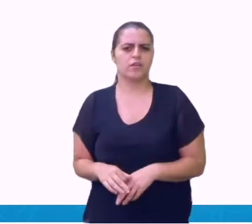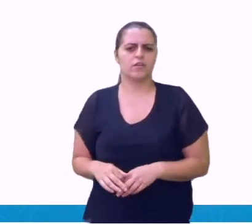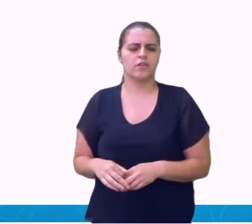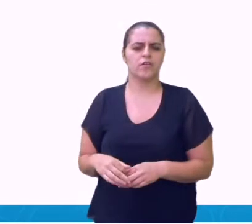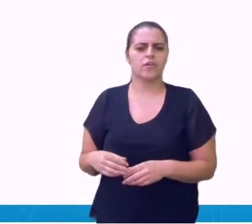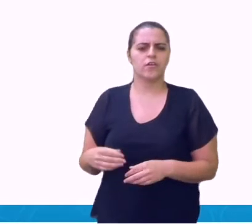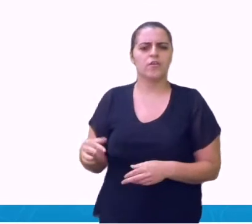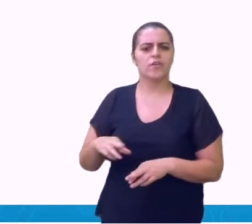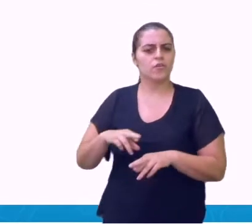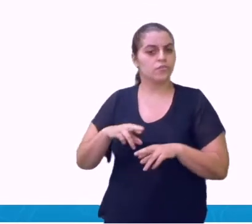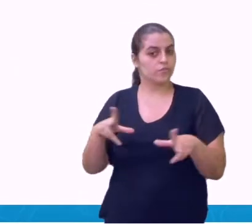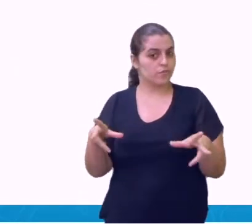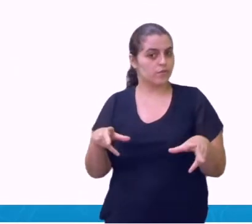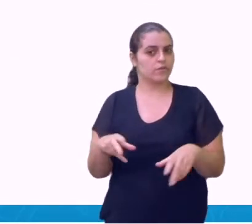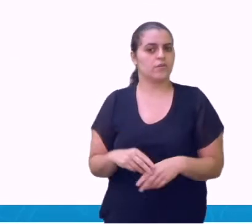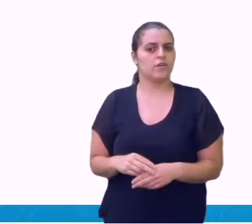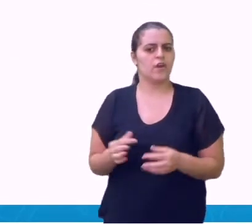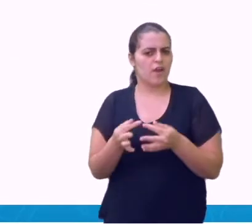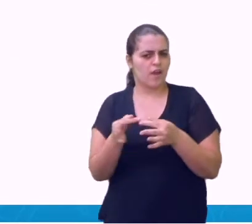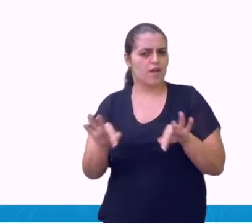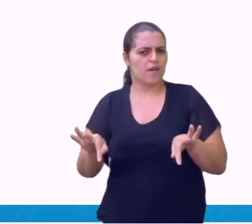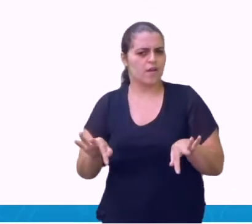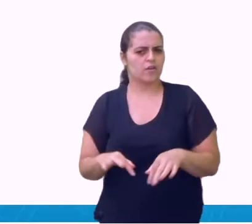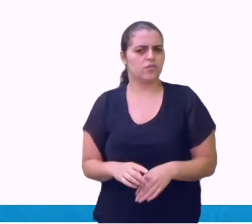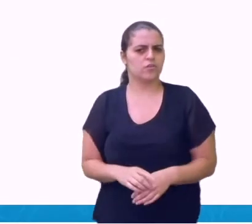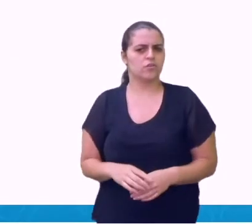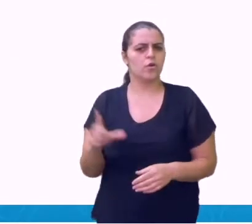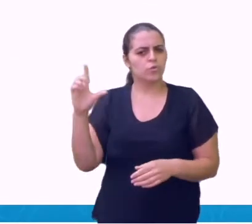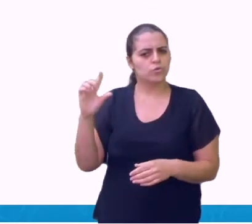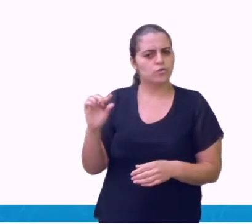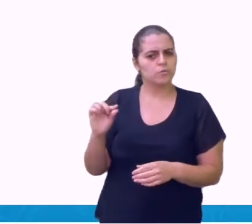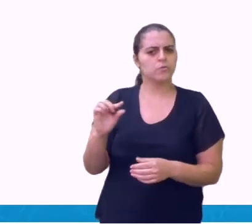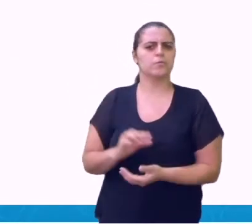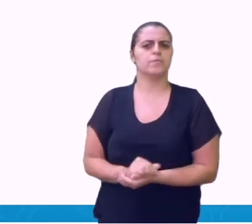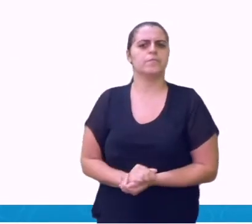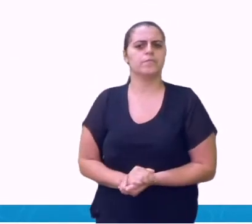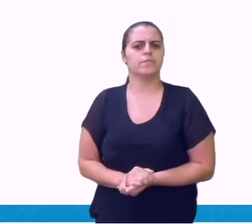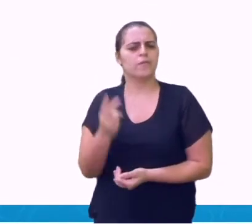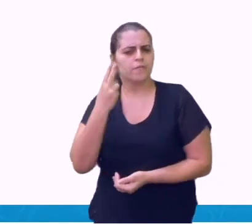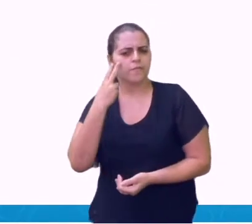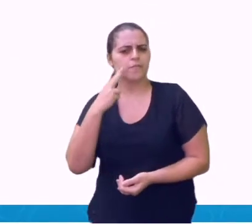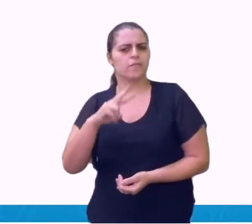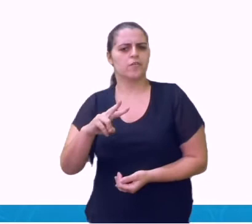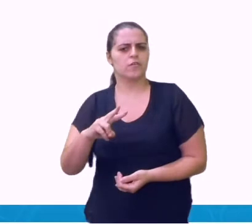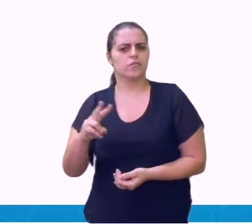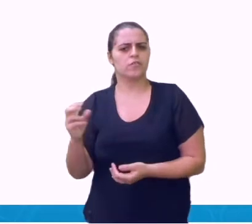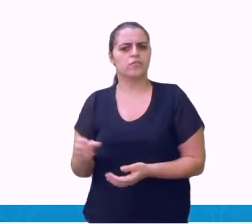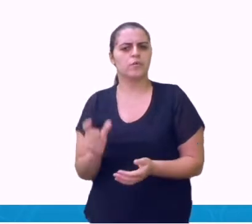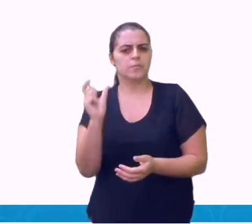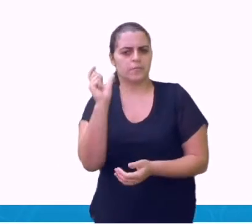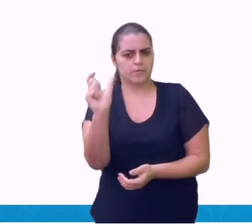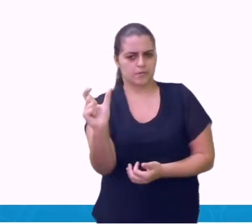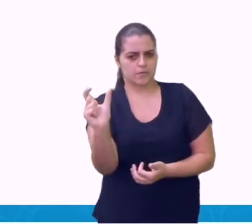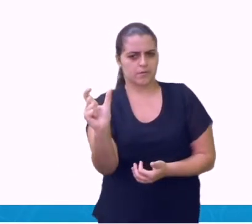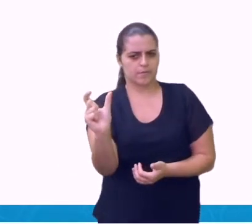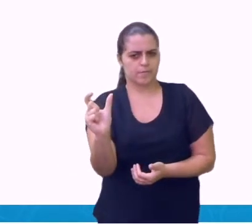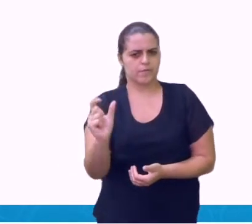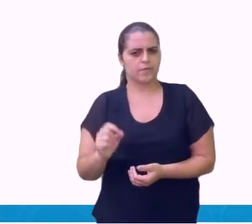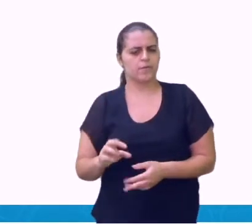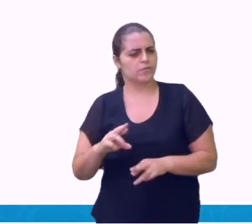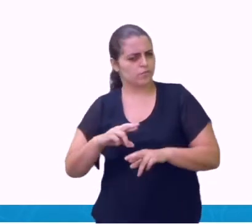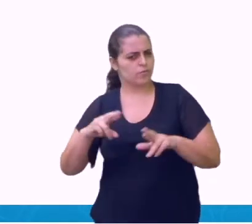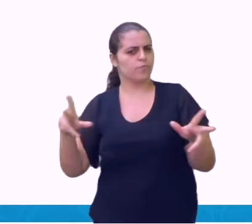ou diferença, resto ou diminuir. Então, observe que são palavras